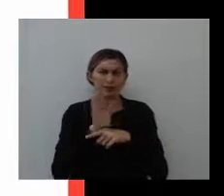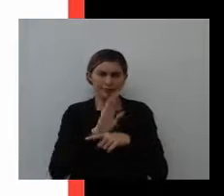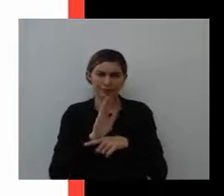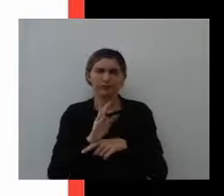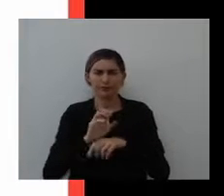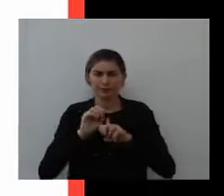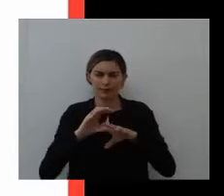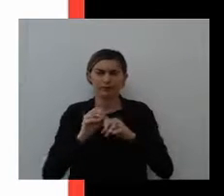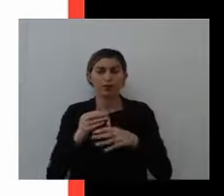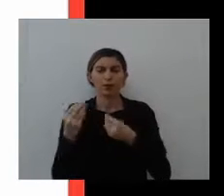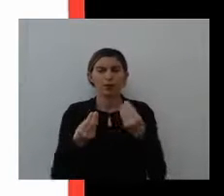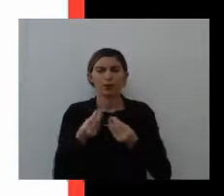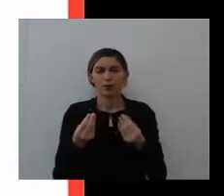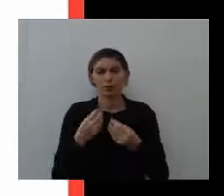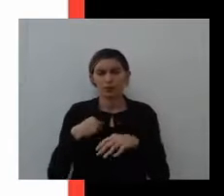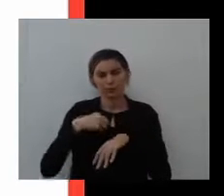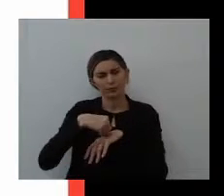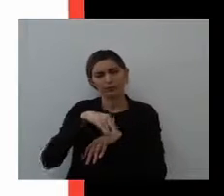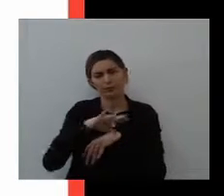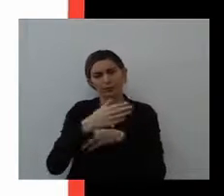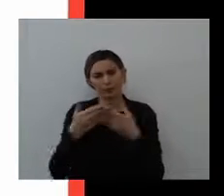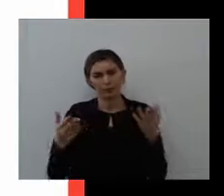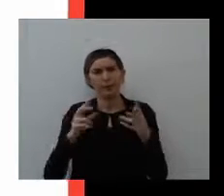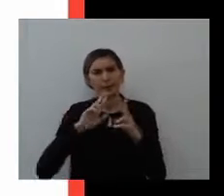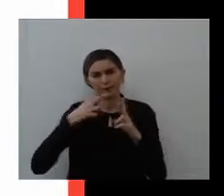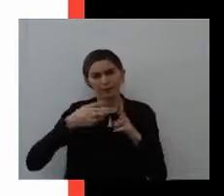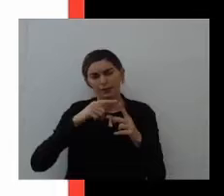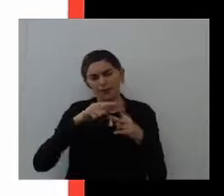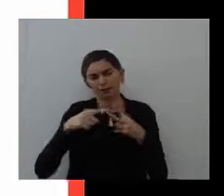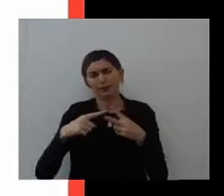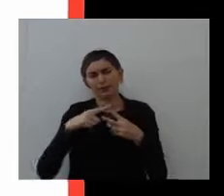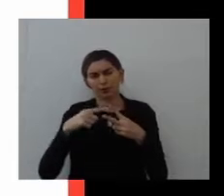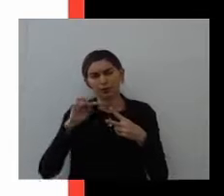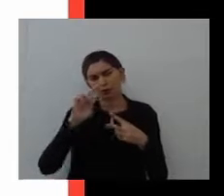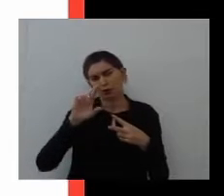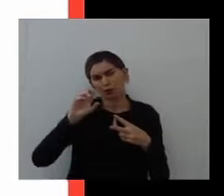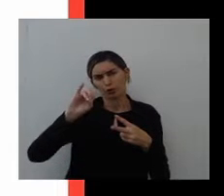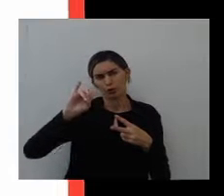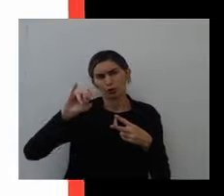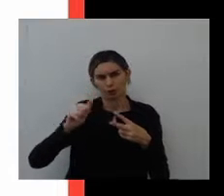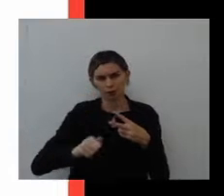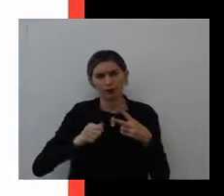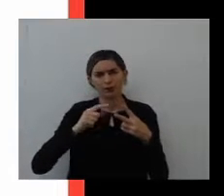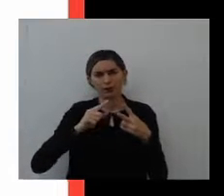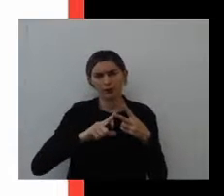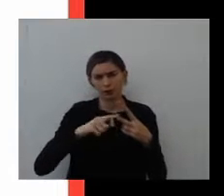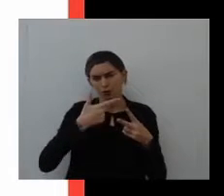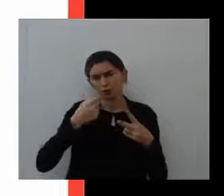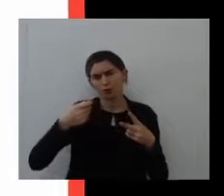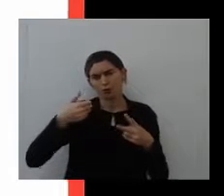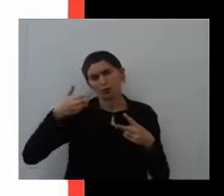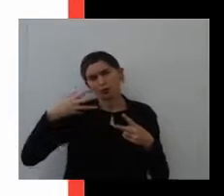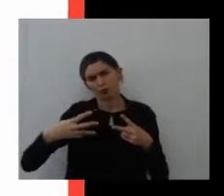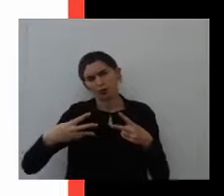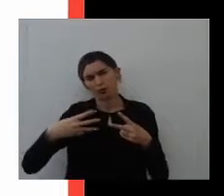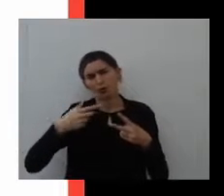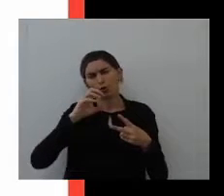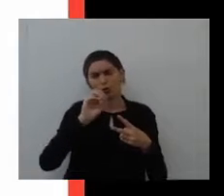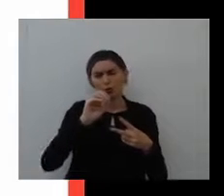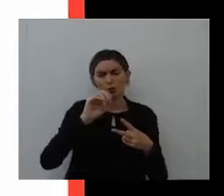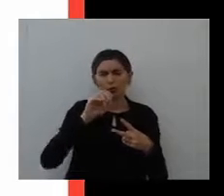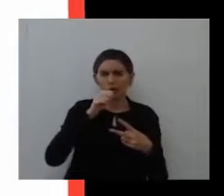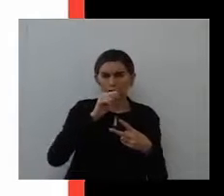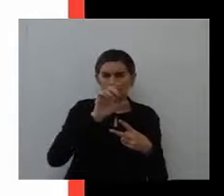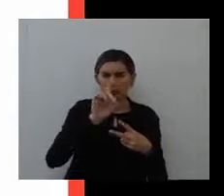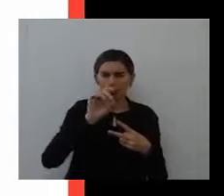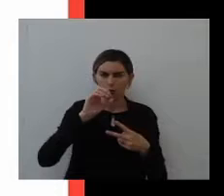Educa PE. Então eu trago para você essas referências aí. Troia, de Wolfgang Petersen, de 2004, A Odisseia,